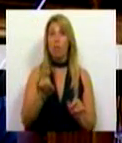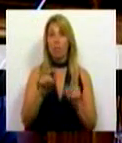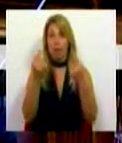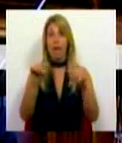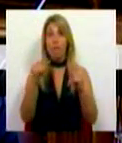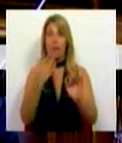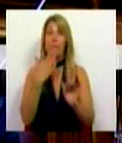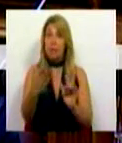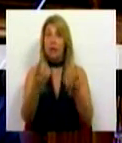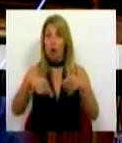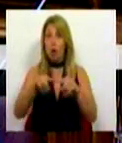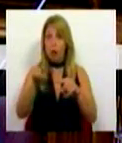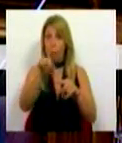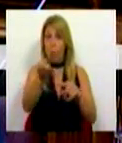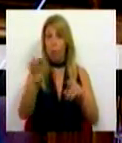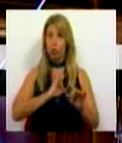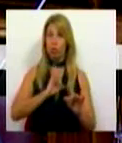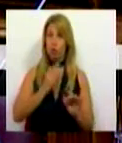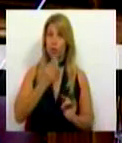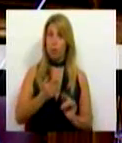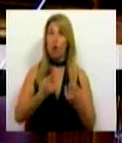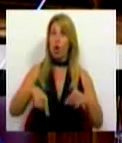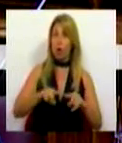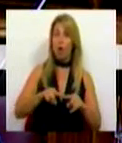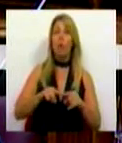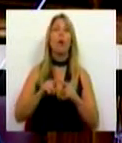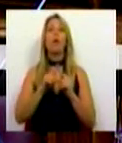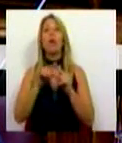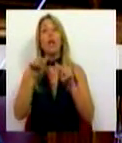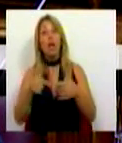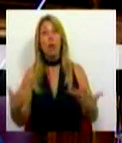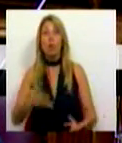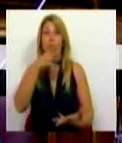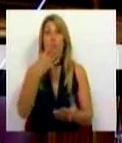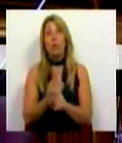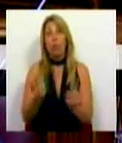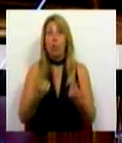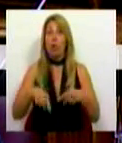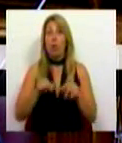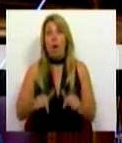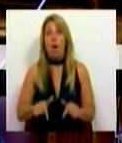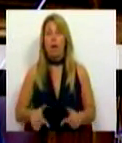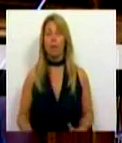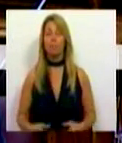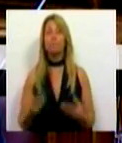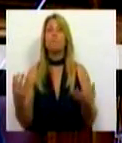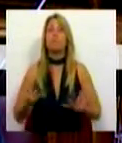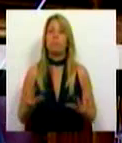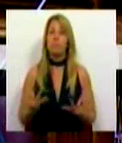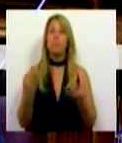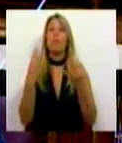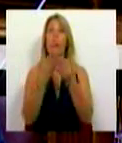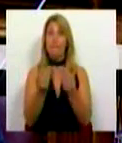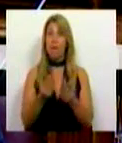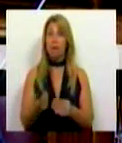de audiência e que hoje aqui, que justifica hoje aqui a nossa reunião. É uma matéria de velhas